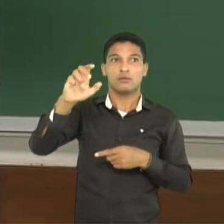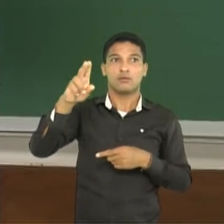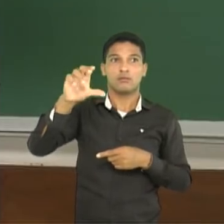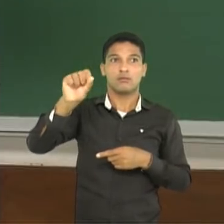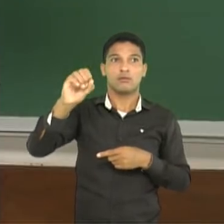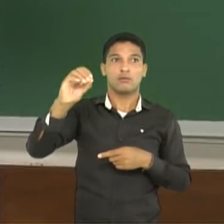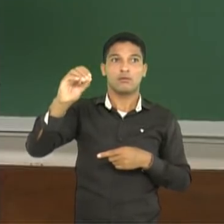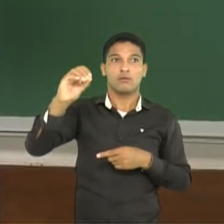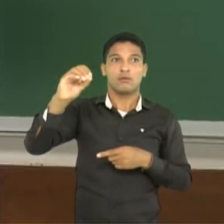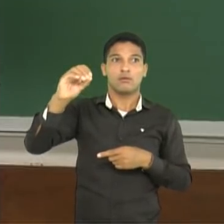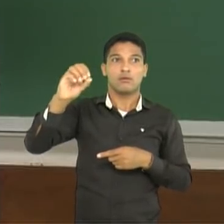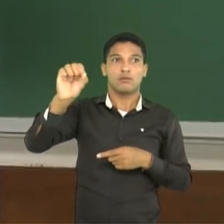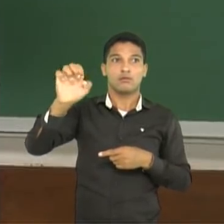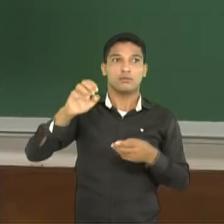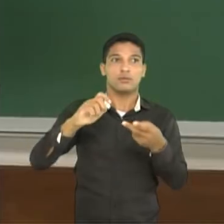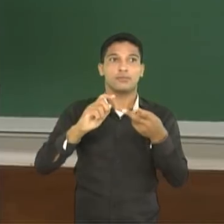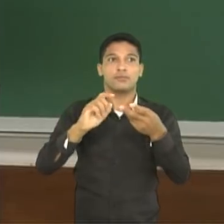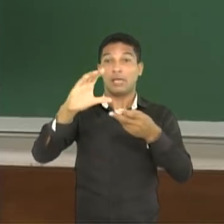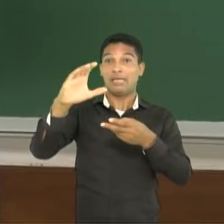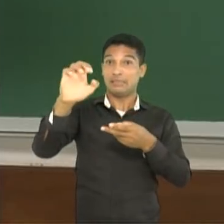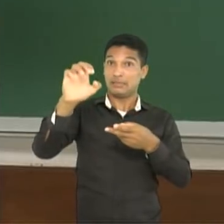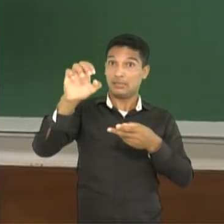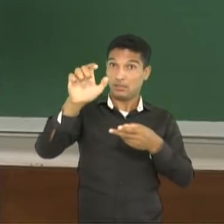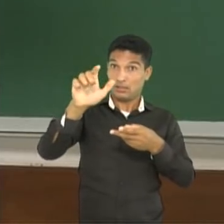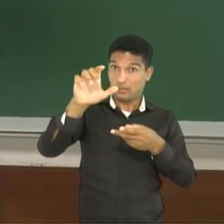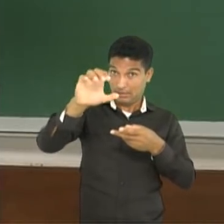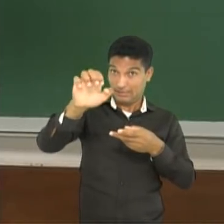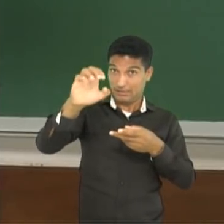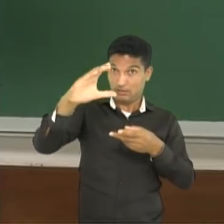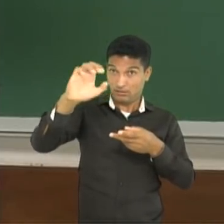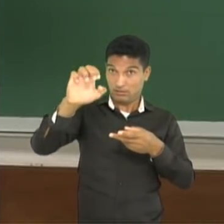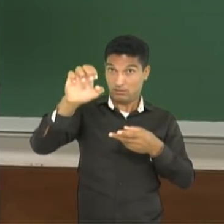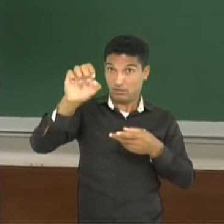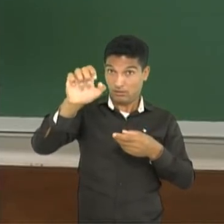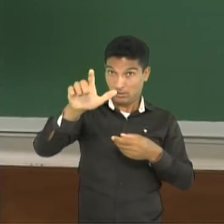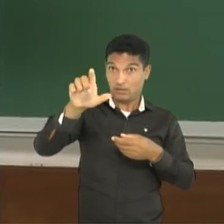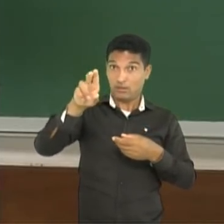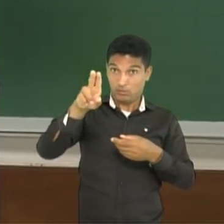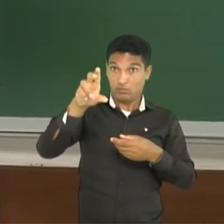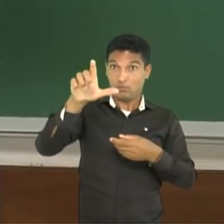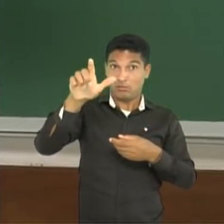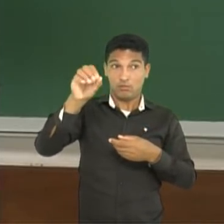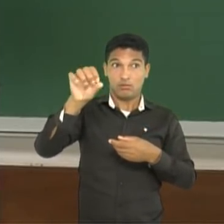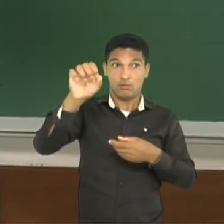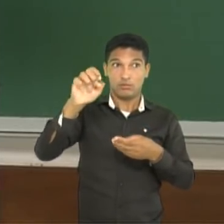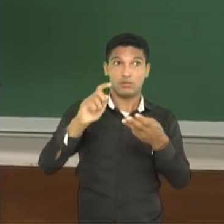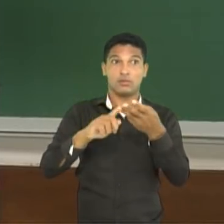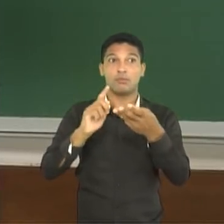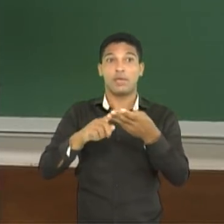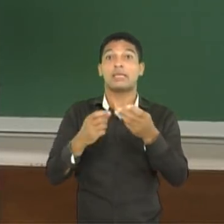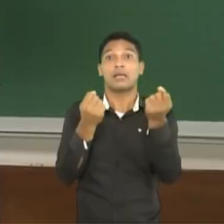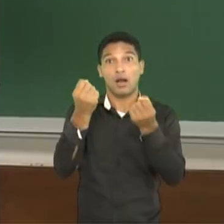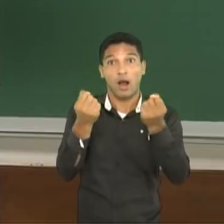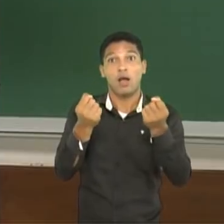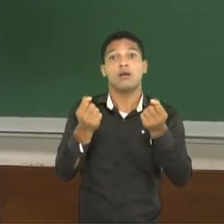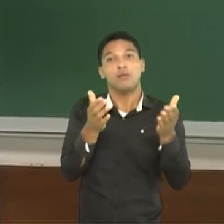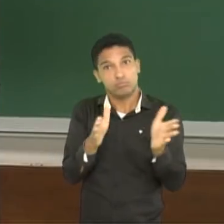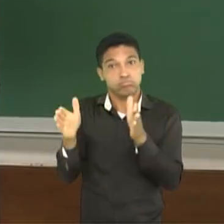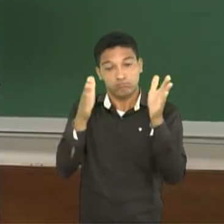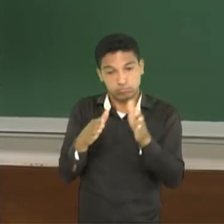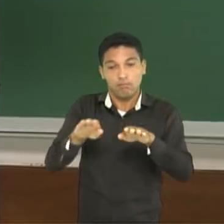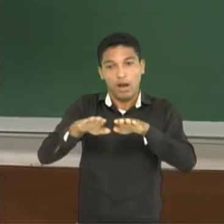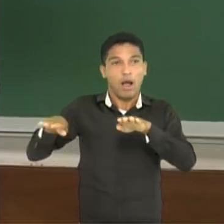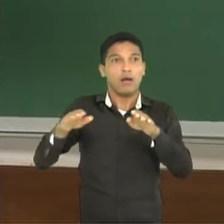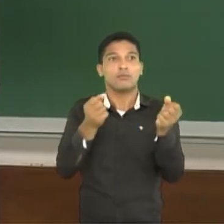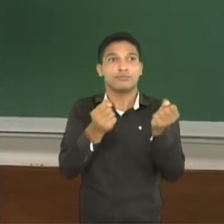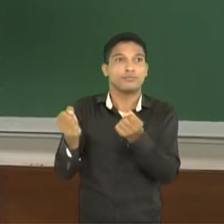diversificado, tá aqui o exemplo para a gente entender o que é esse diversificado. Por que a indústria do Sul a gente diz que é diversificada?